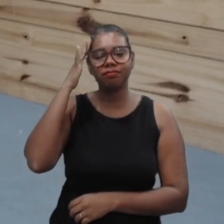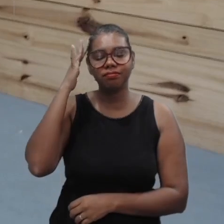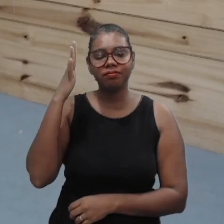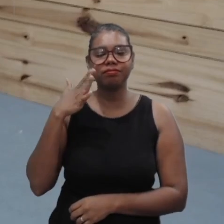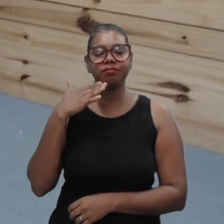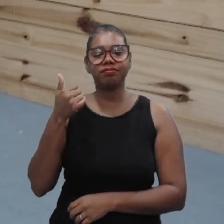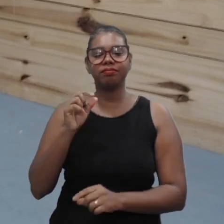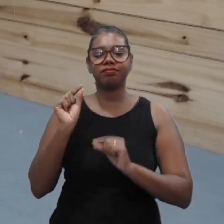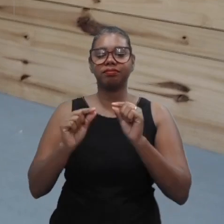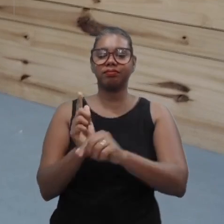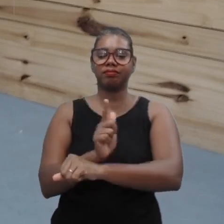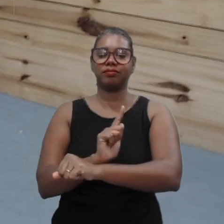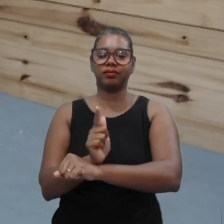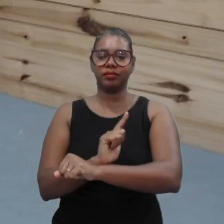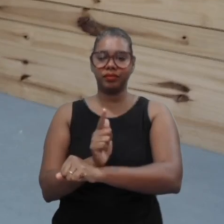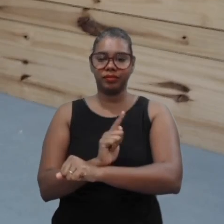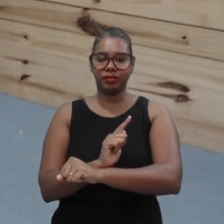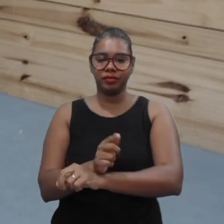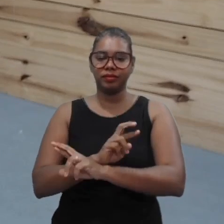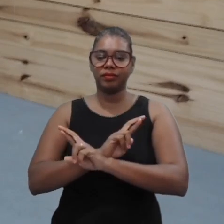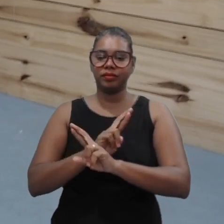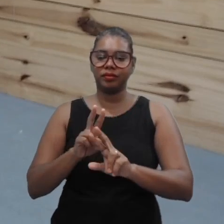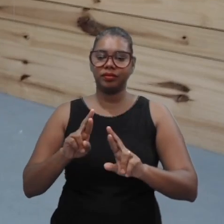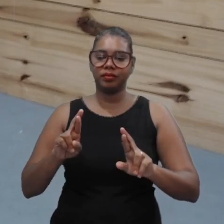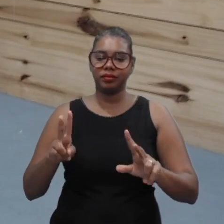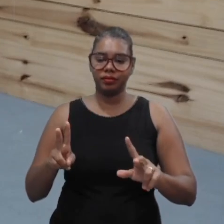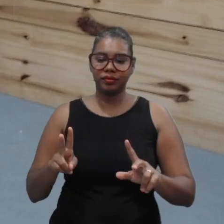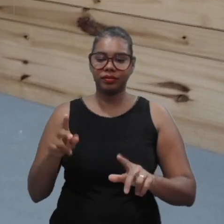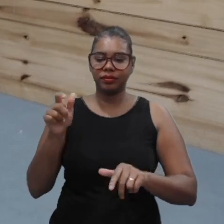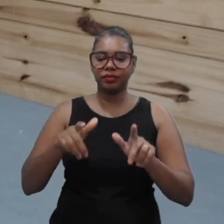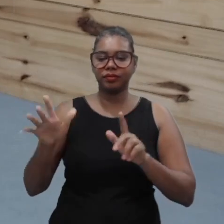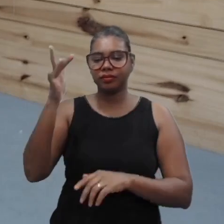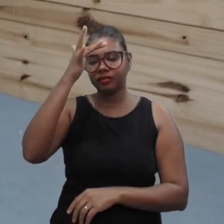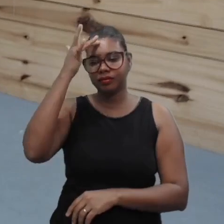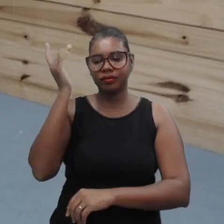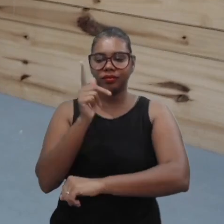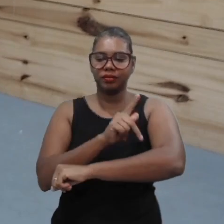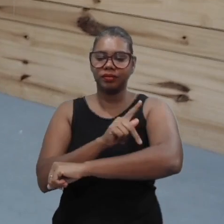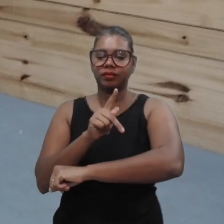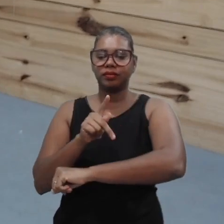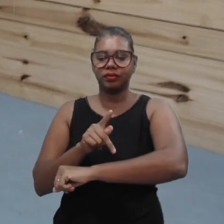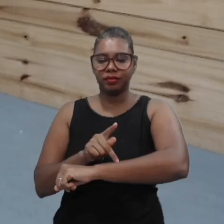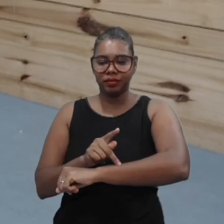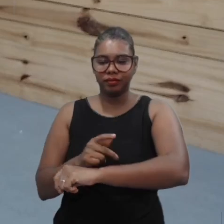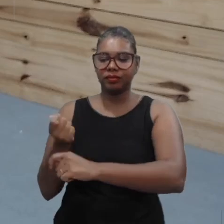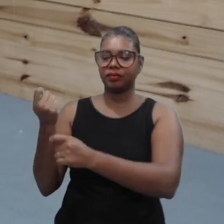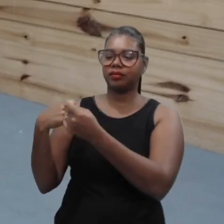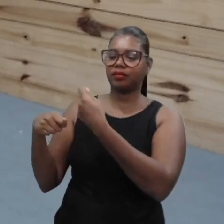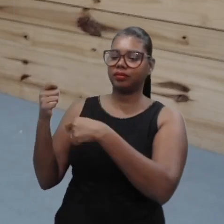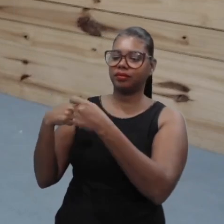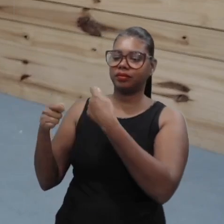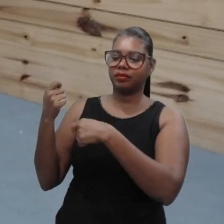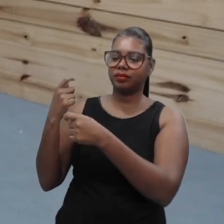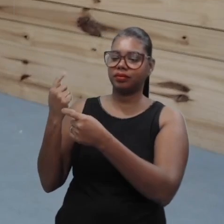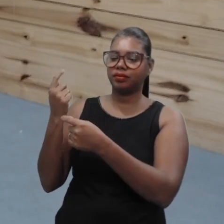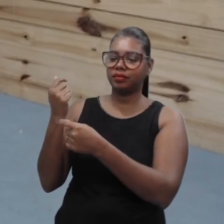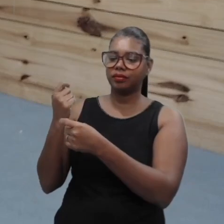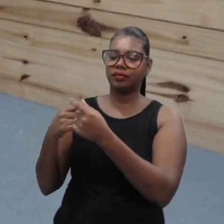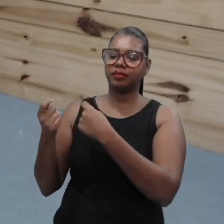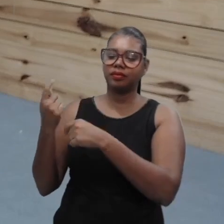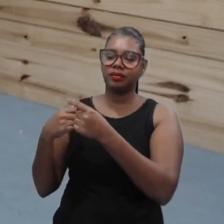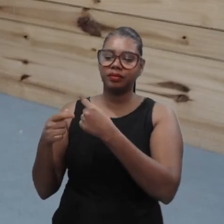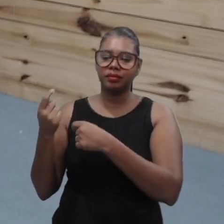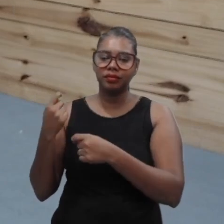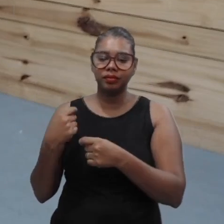que a gestão ela tem diferentes dimensões: gestão pedagógica, administrativa, financeira,